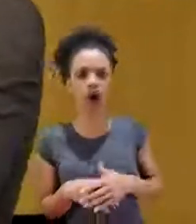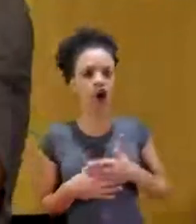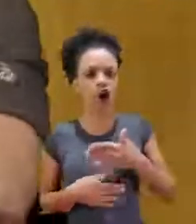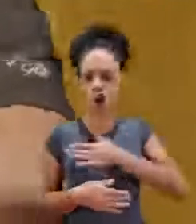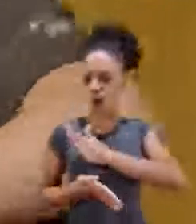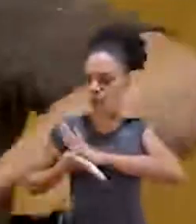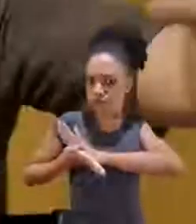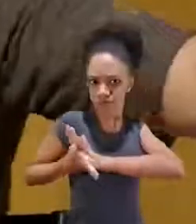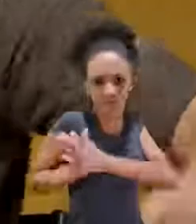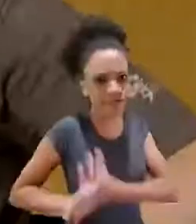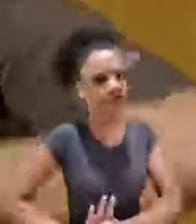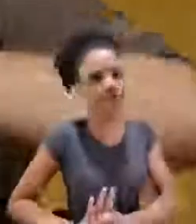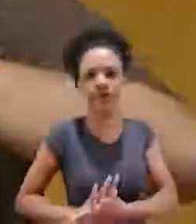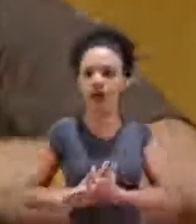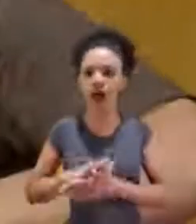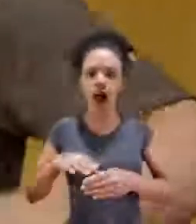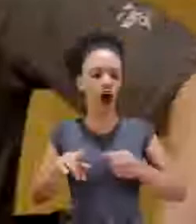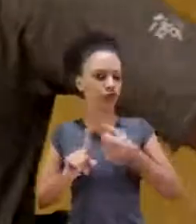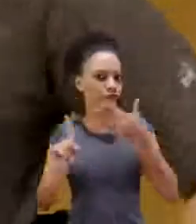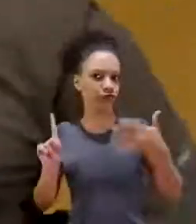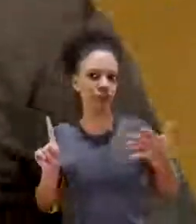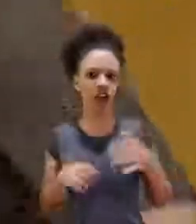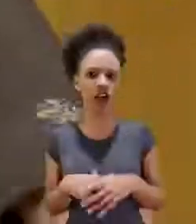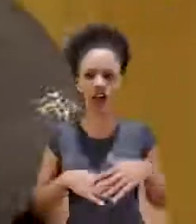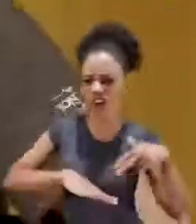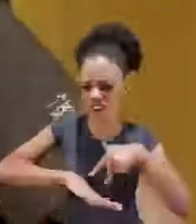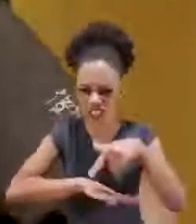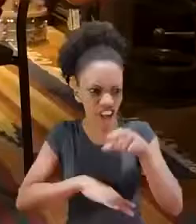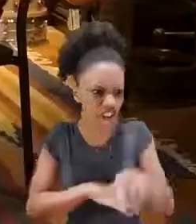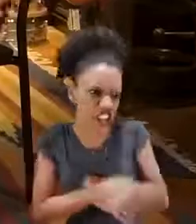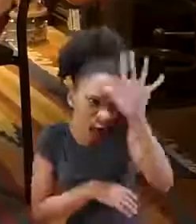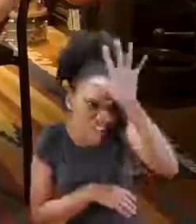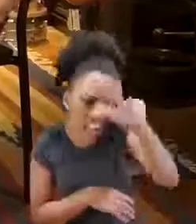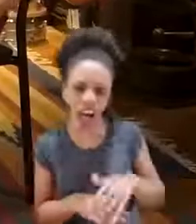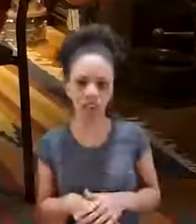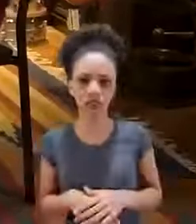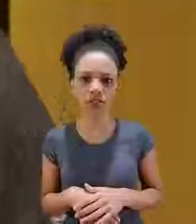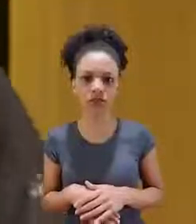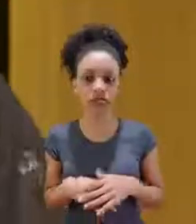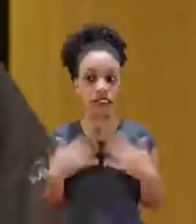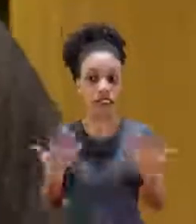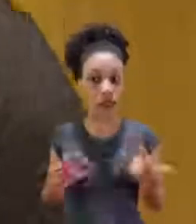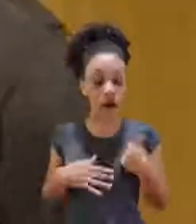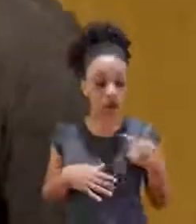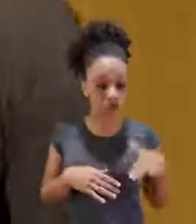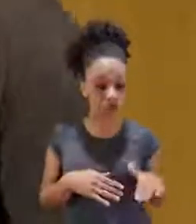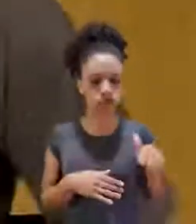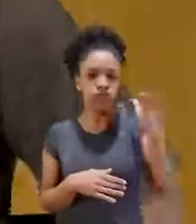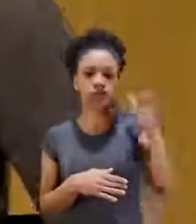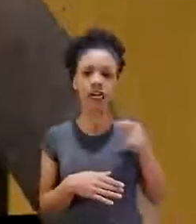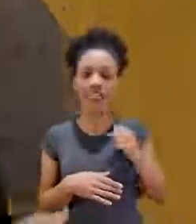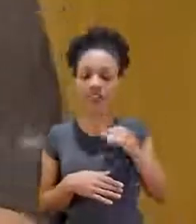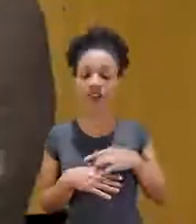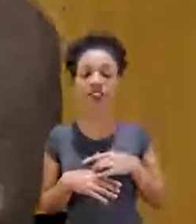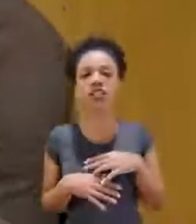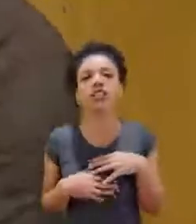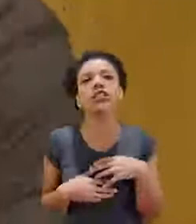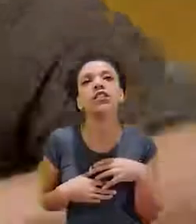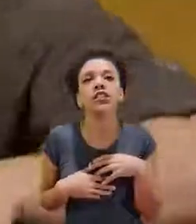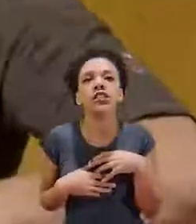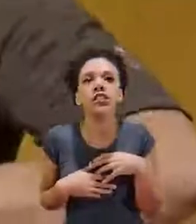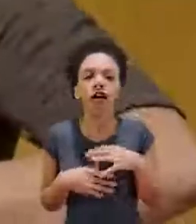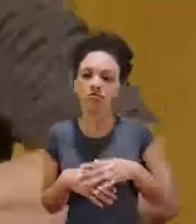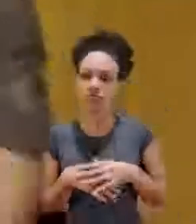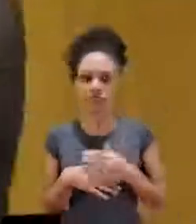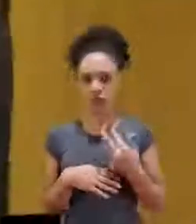homofobia bombando eu cresci do tipo acho que eu vou dançar Você é tá mudança né eu cresci não é porque se você gemer